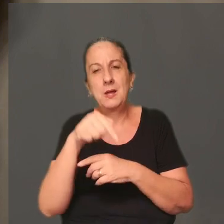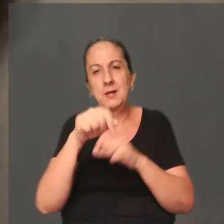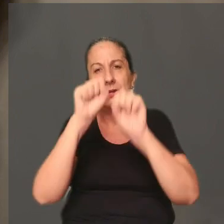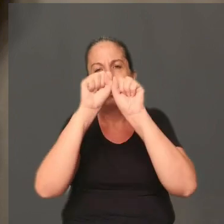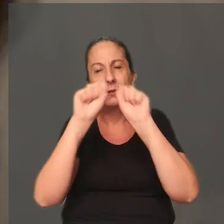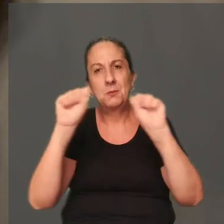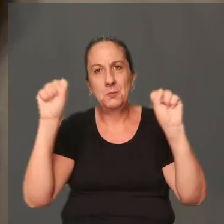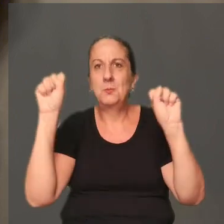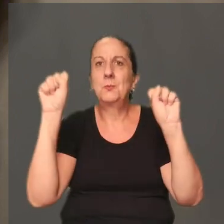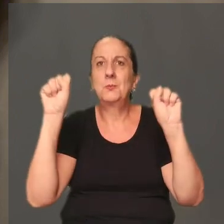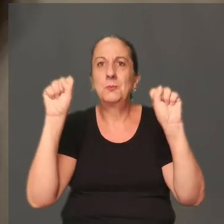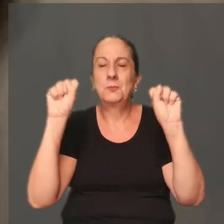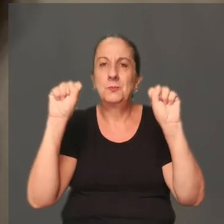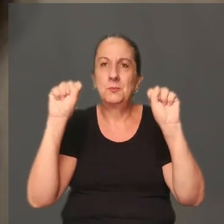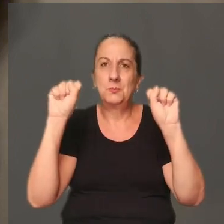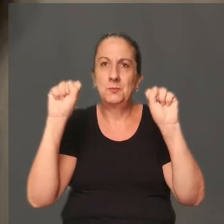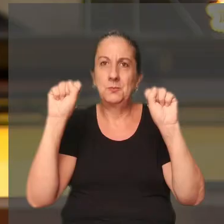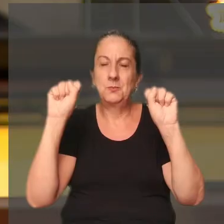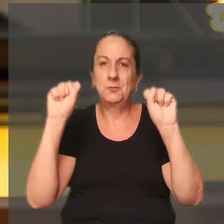Aqui no tribunal,